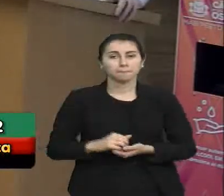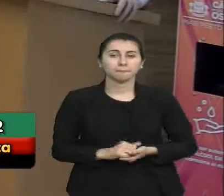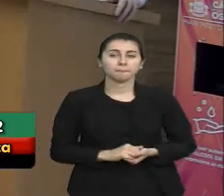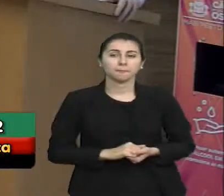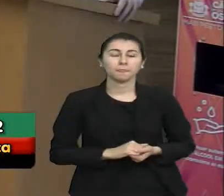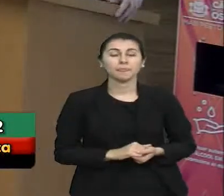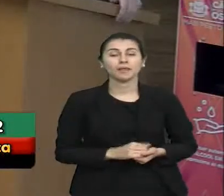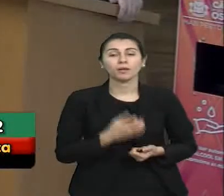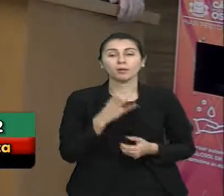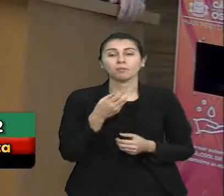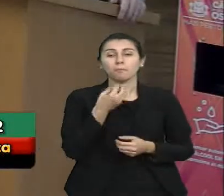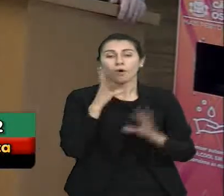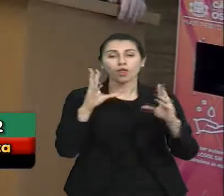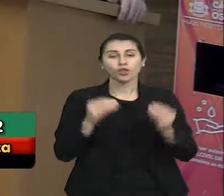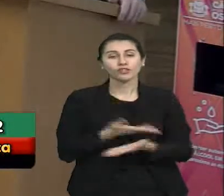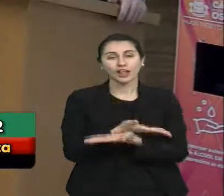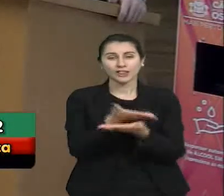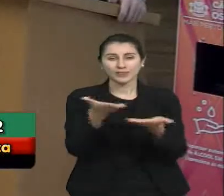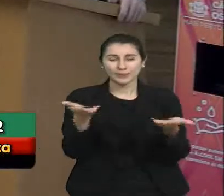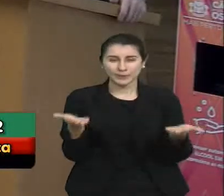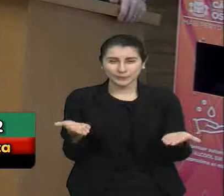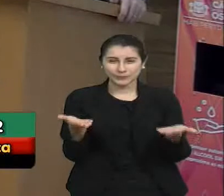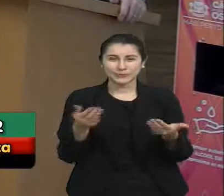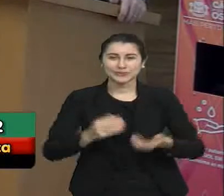Boa noite a todos.